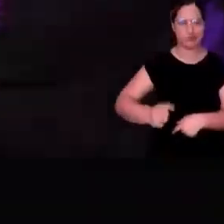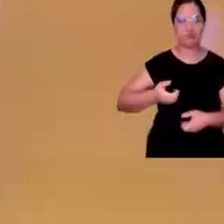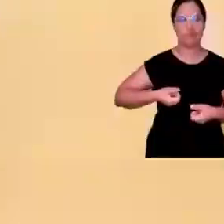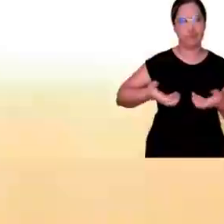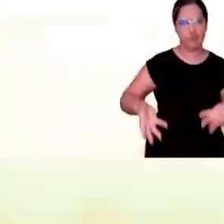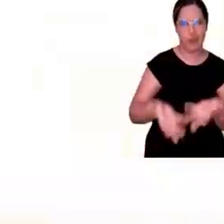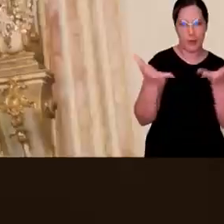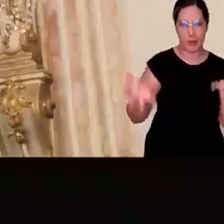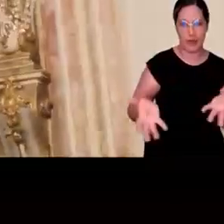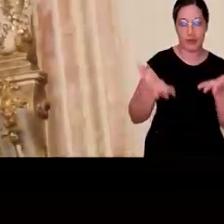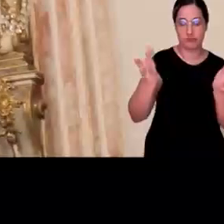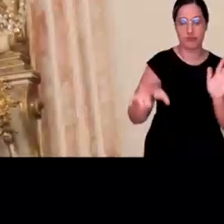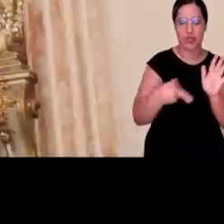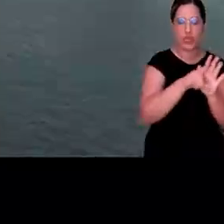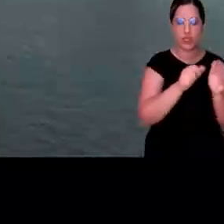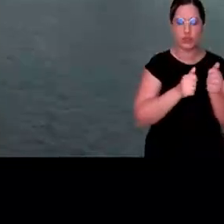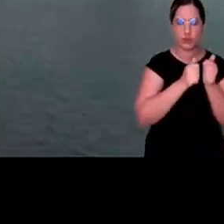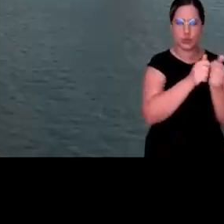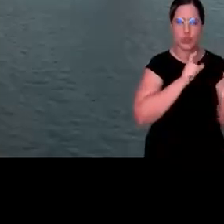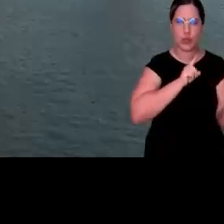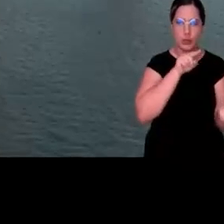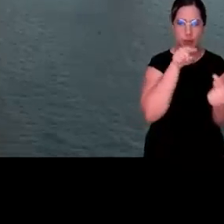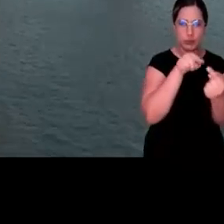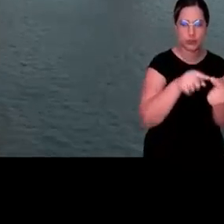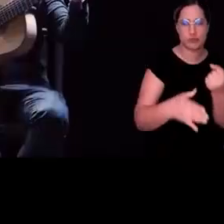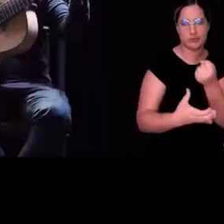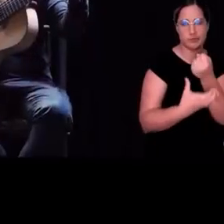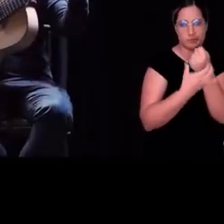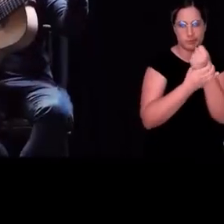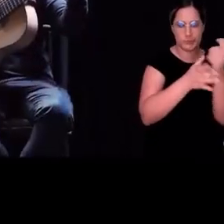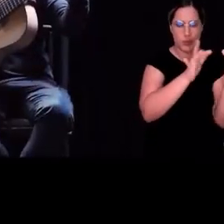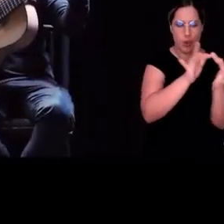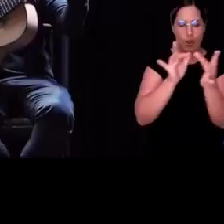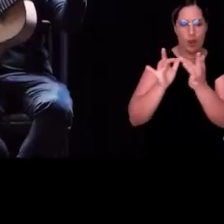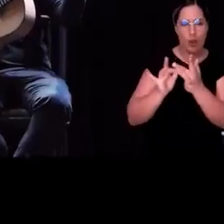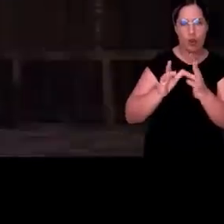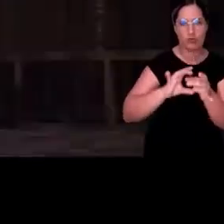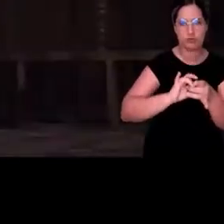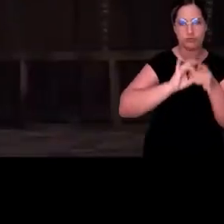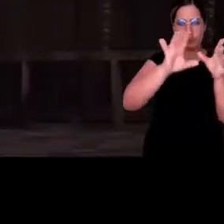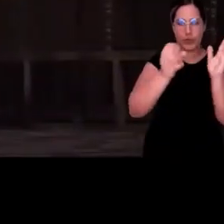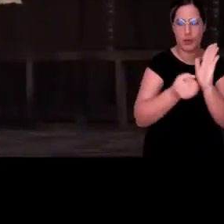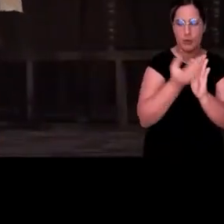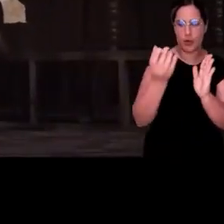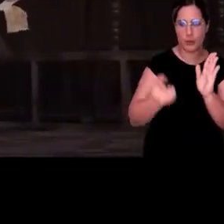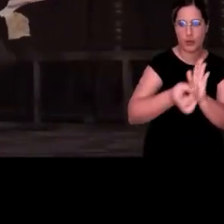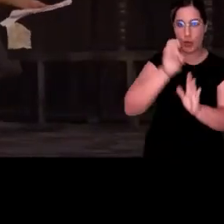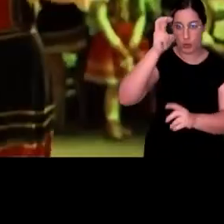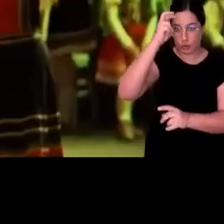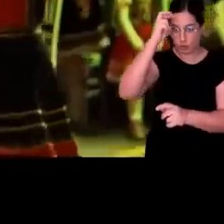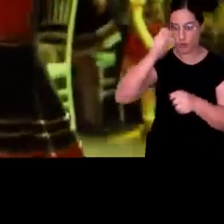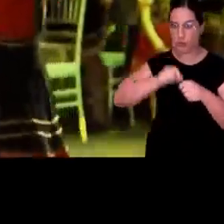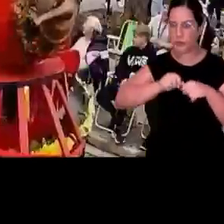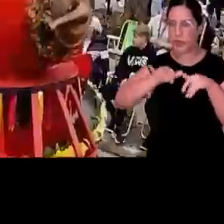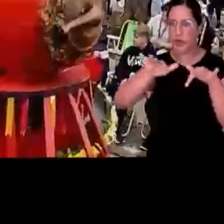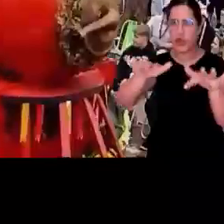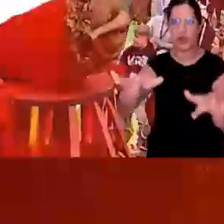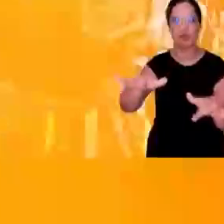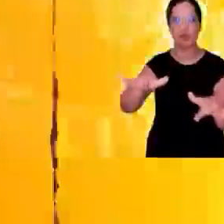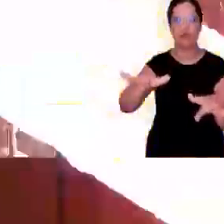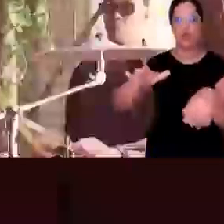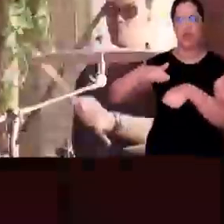Libras que traduz simultaneamente tudo o que é falado. Assegurar o acesso democrático à produção e à difusão